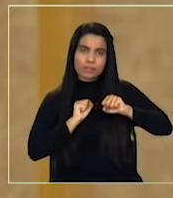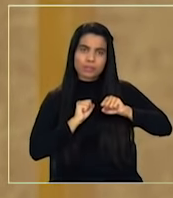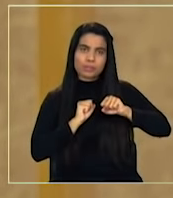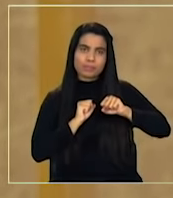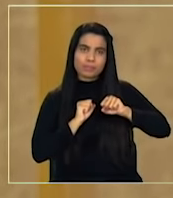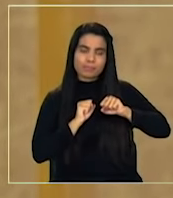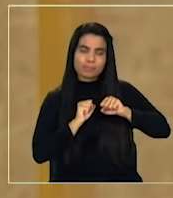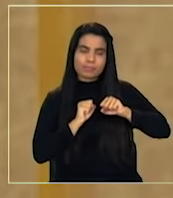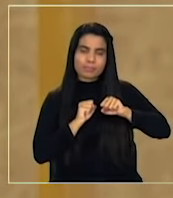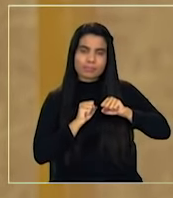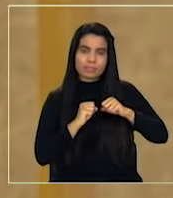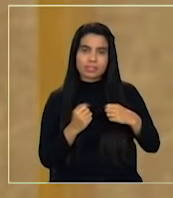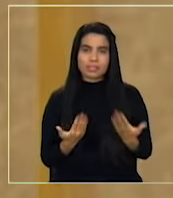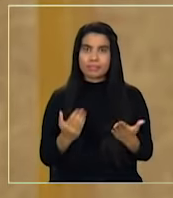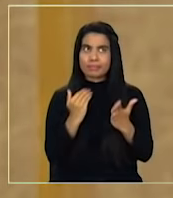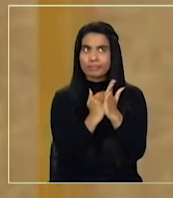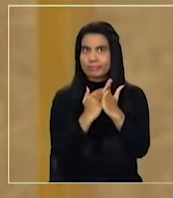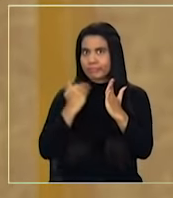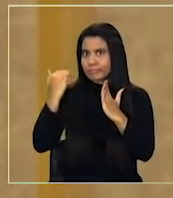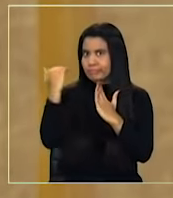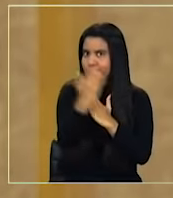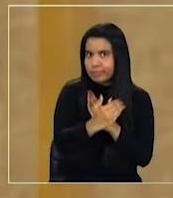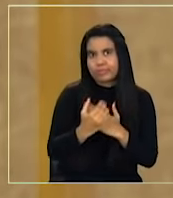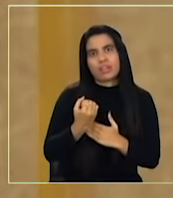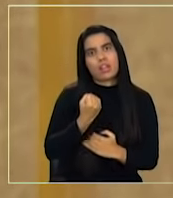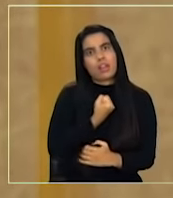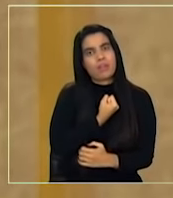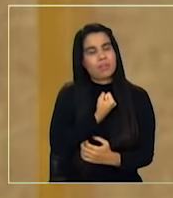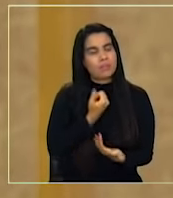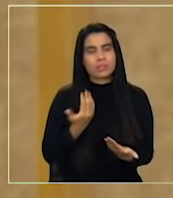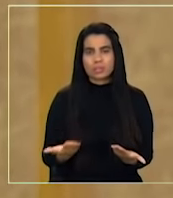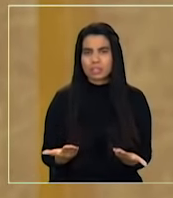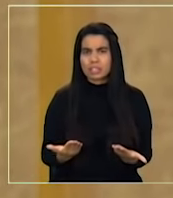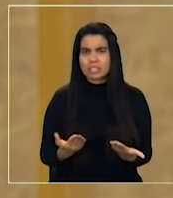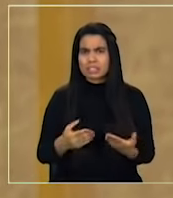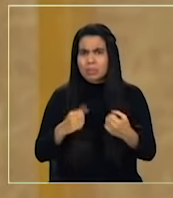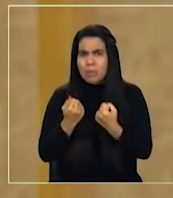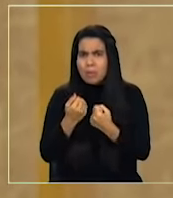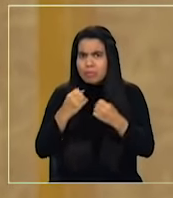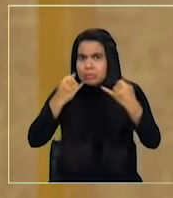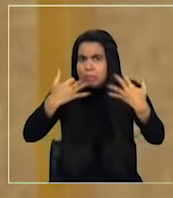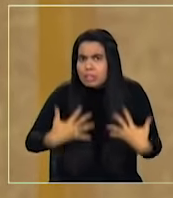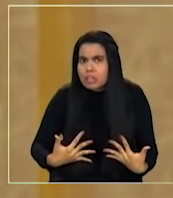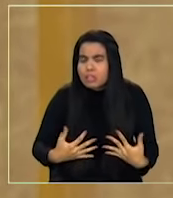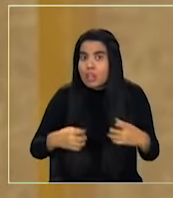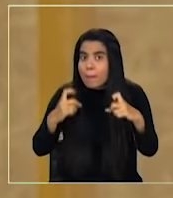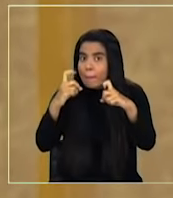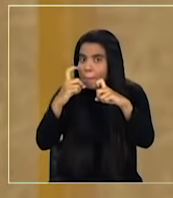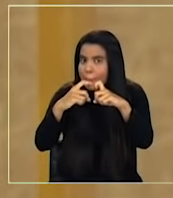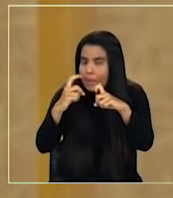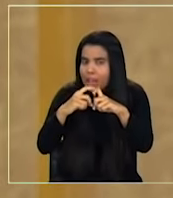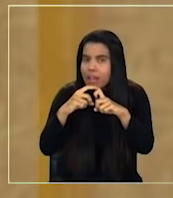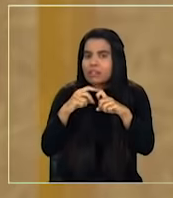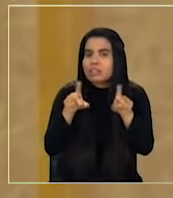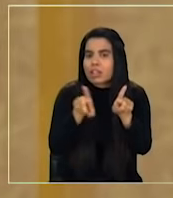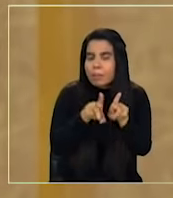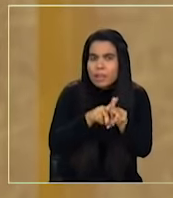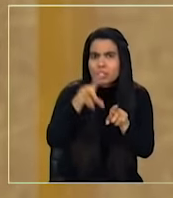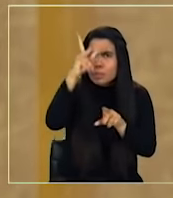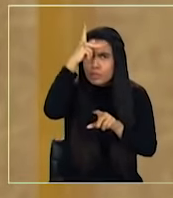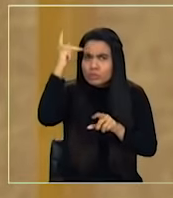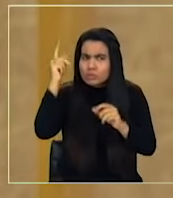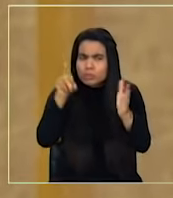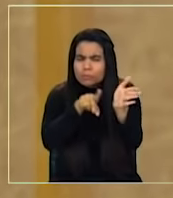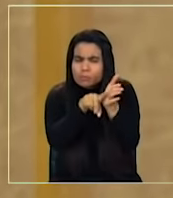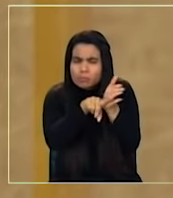Os mais exagerados. E isso eu estou falando de gente especialista, não estou falando de